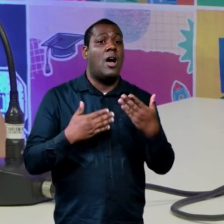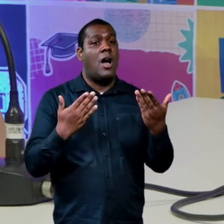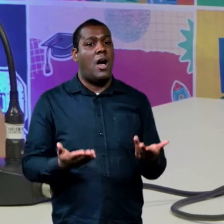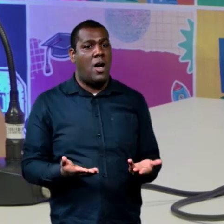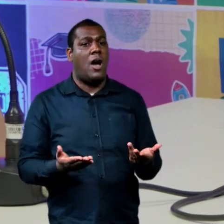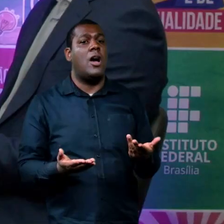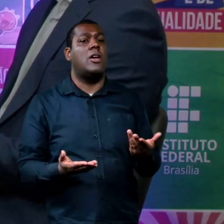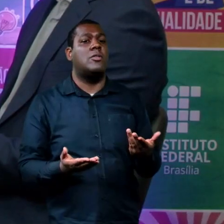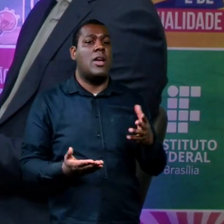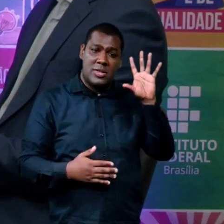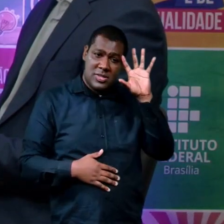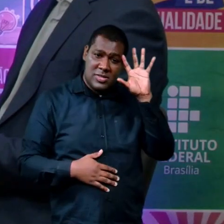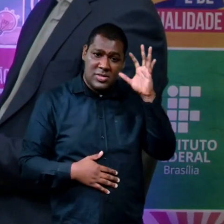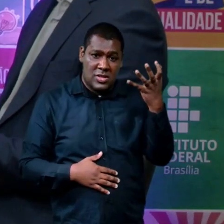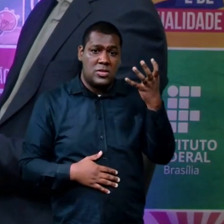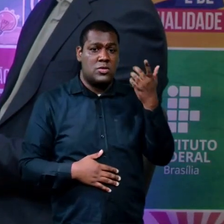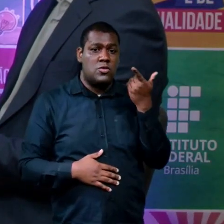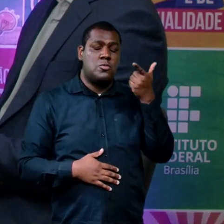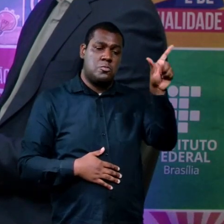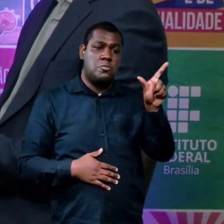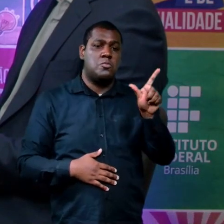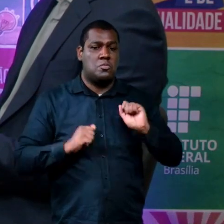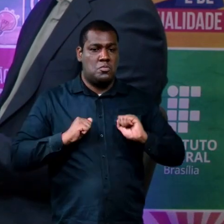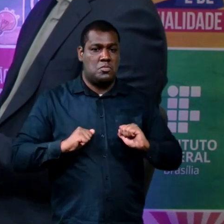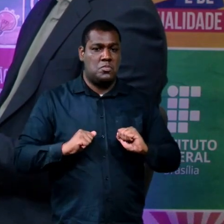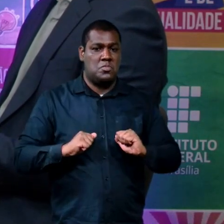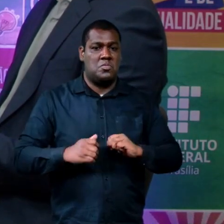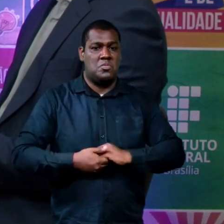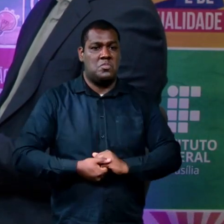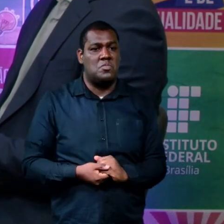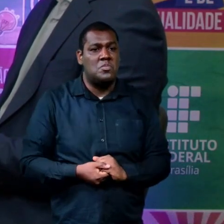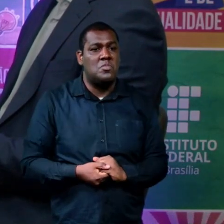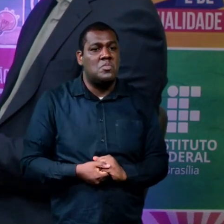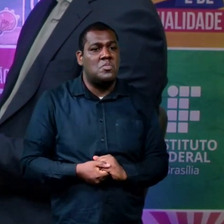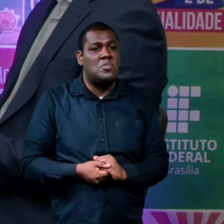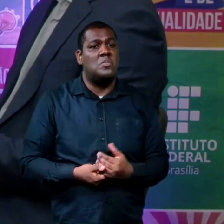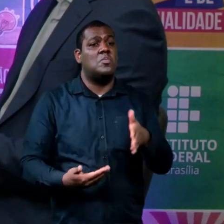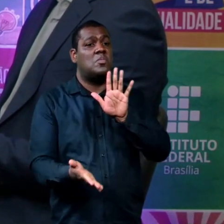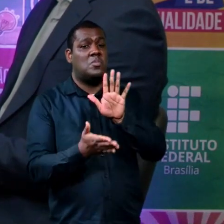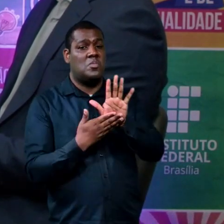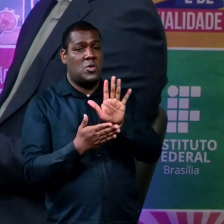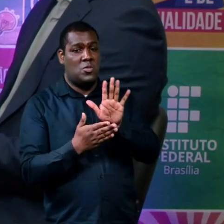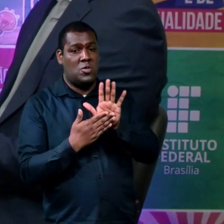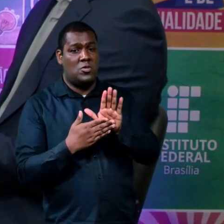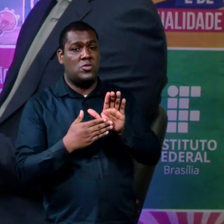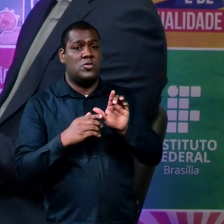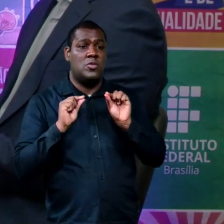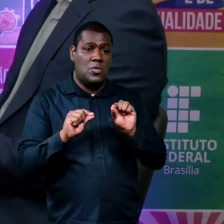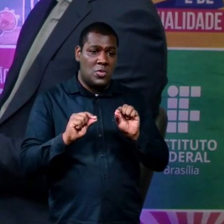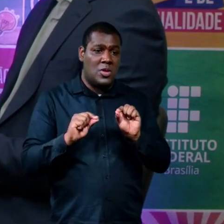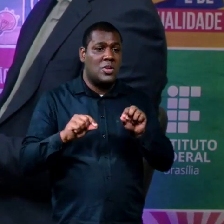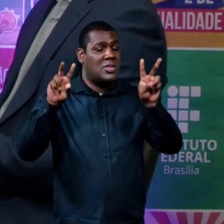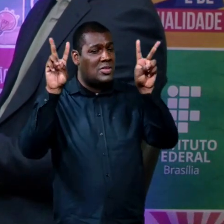outro direcionamento, certo? Perfeito. Muito bem. Então, a nossa proposta é trabalhar essa